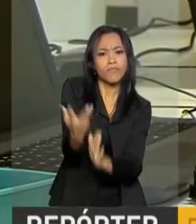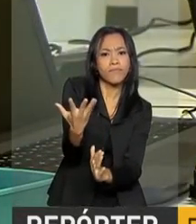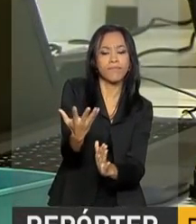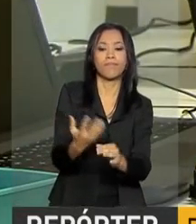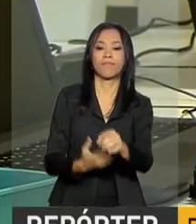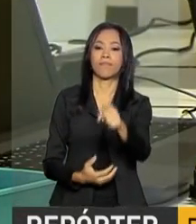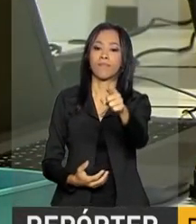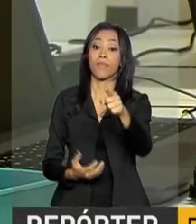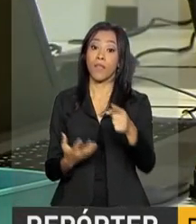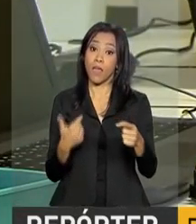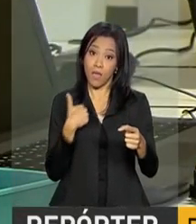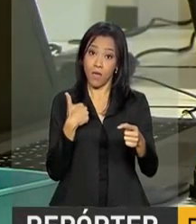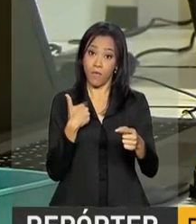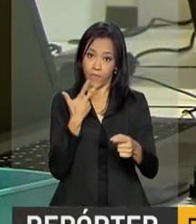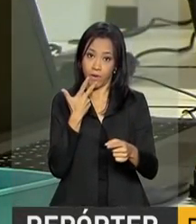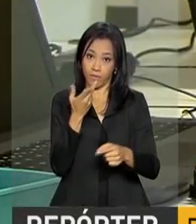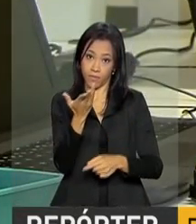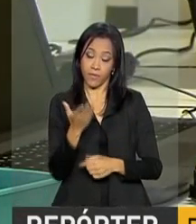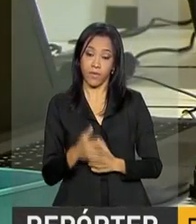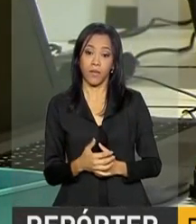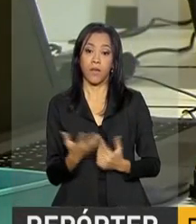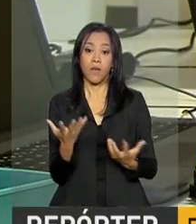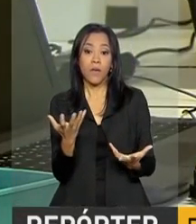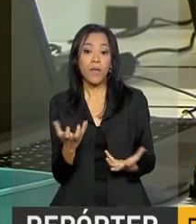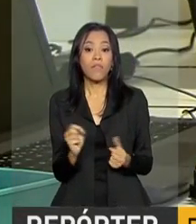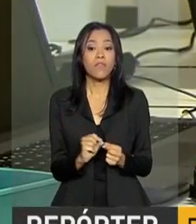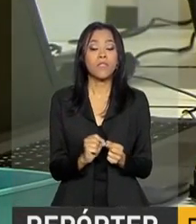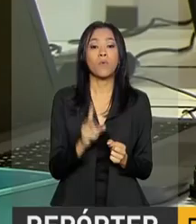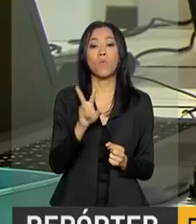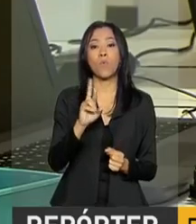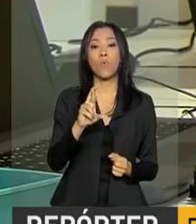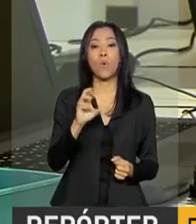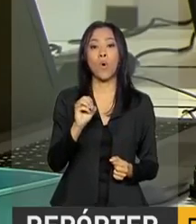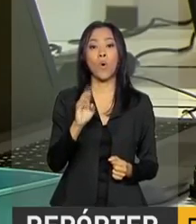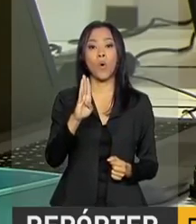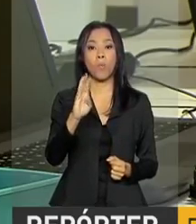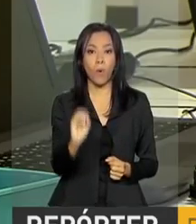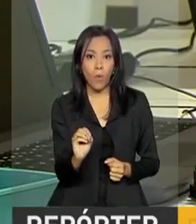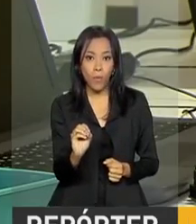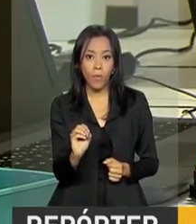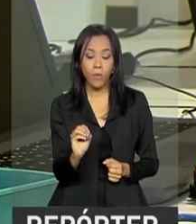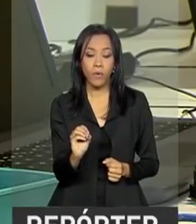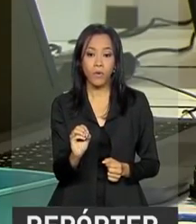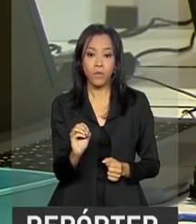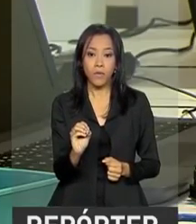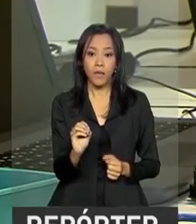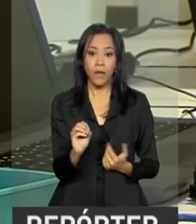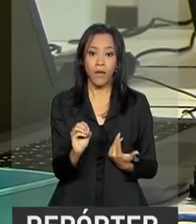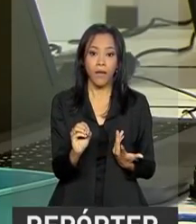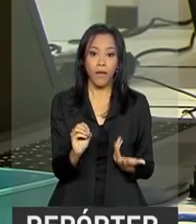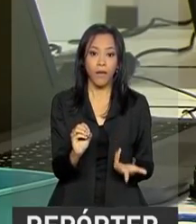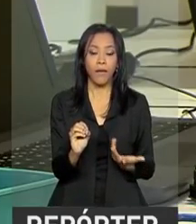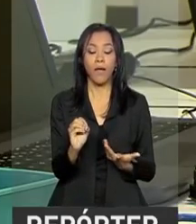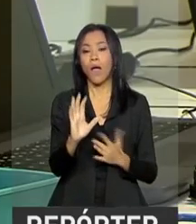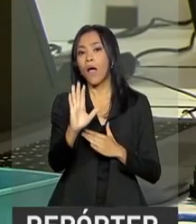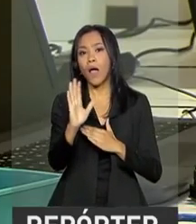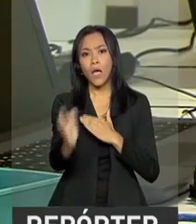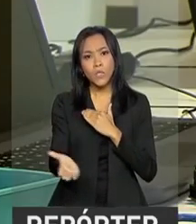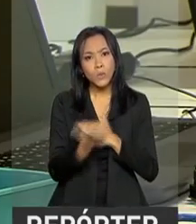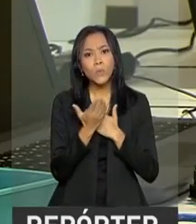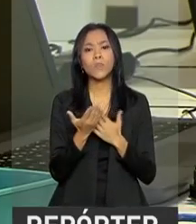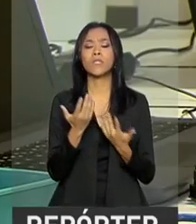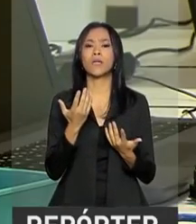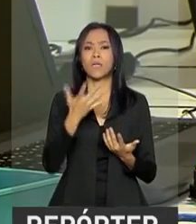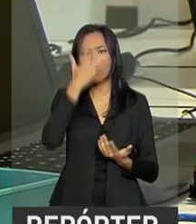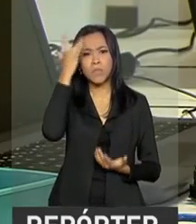fazer um robô kim faça a ajuda dos idosos